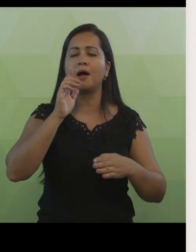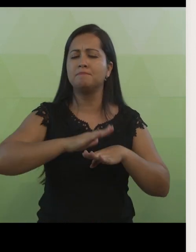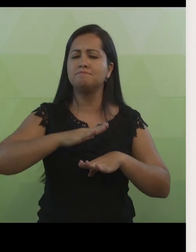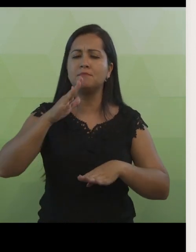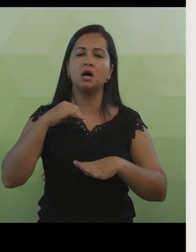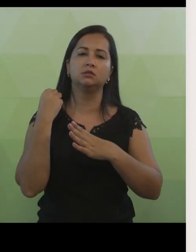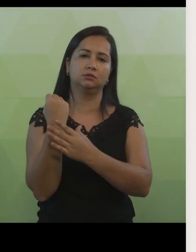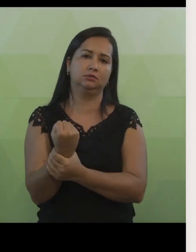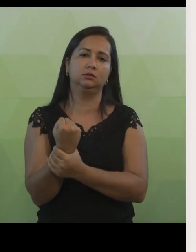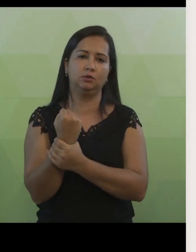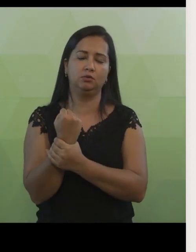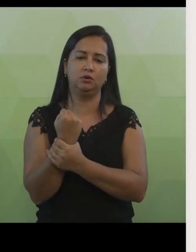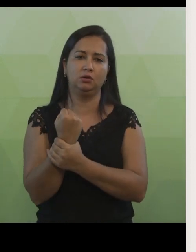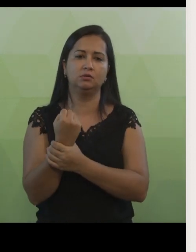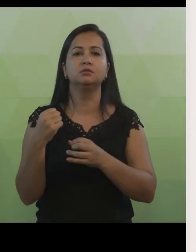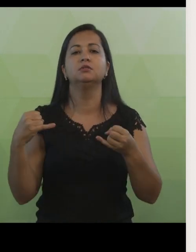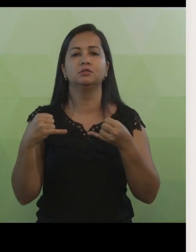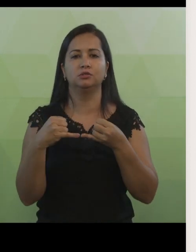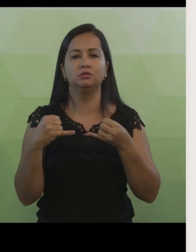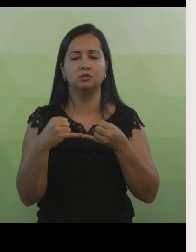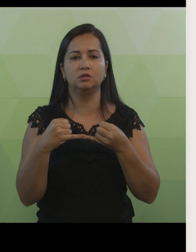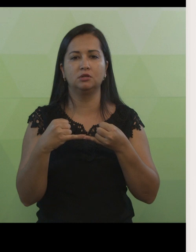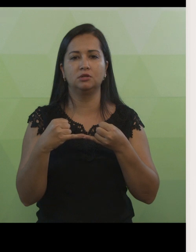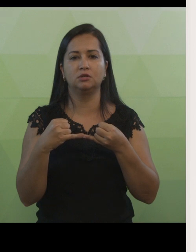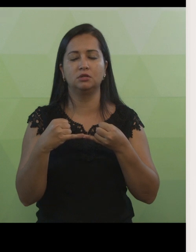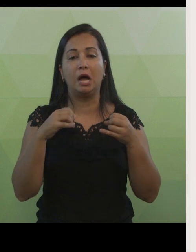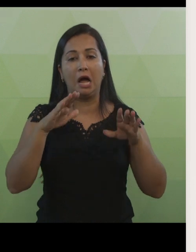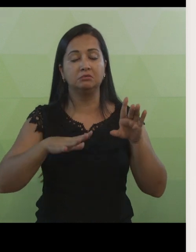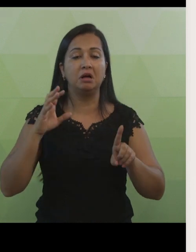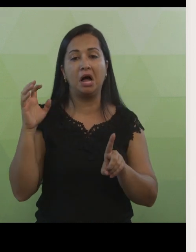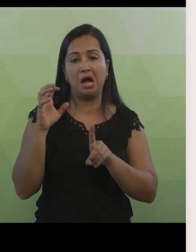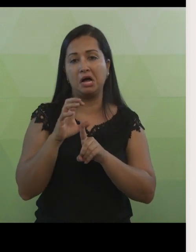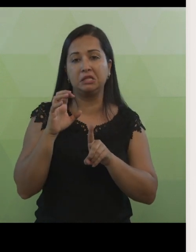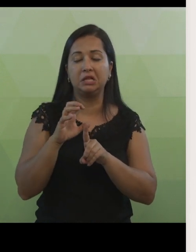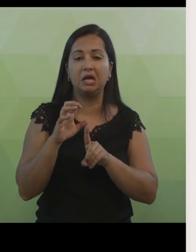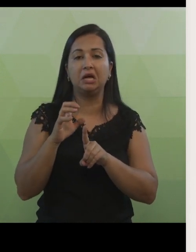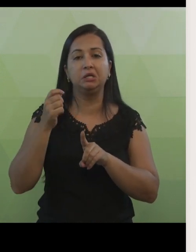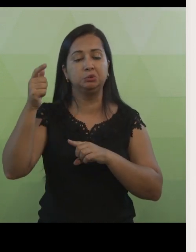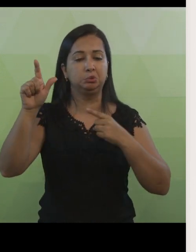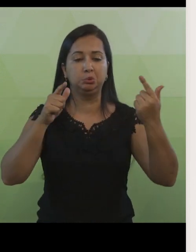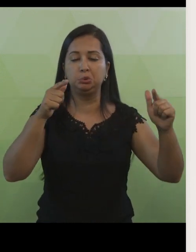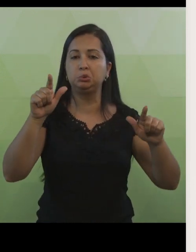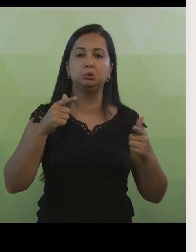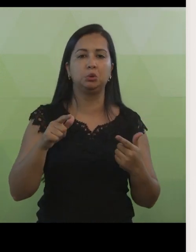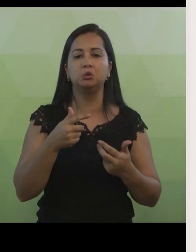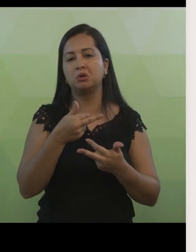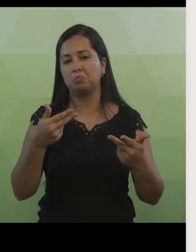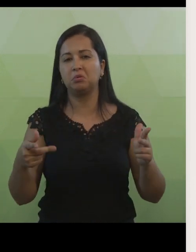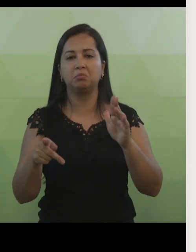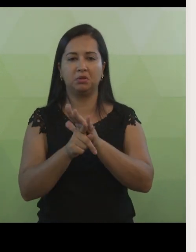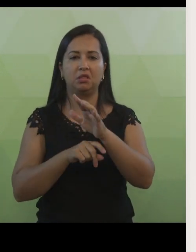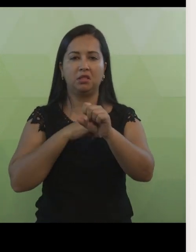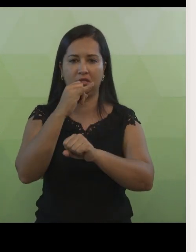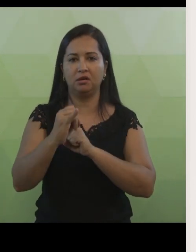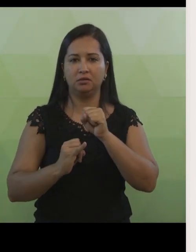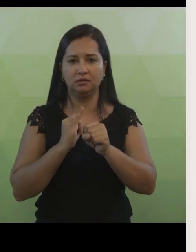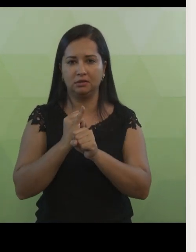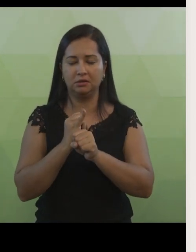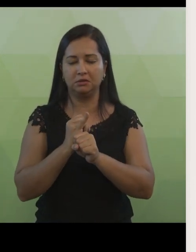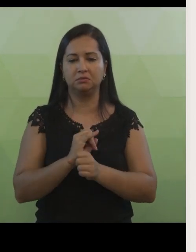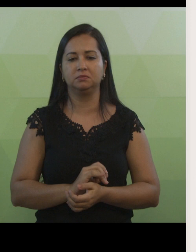forma, aumenta-se a segurança da rede, tanto com possíveis ataques internos, de origem da rede interna, quanto os ataques